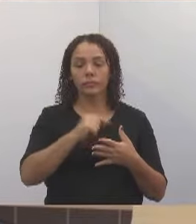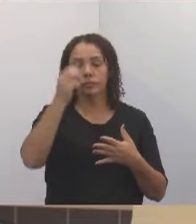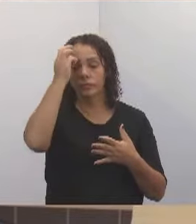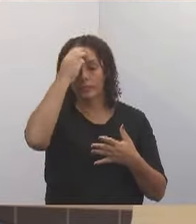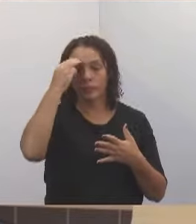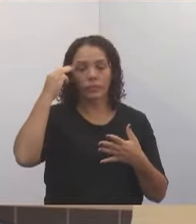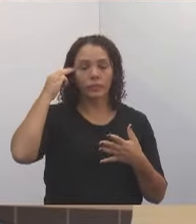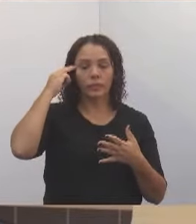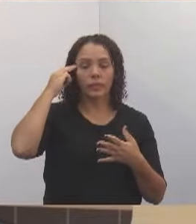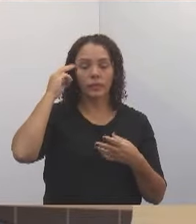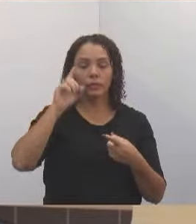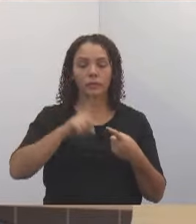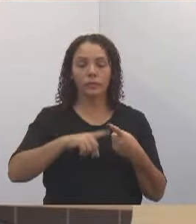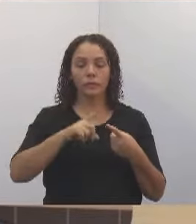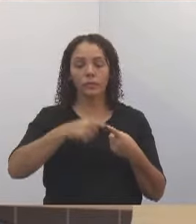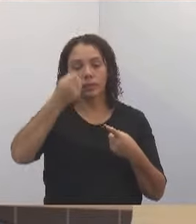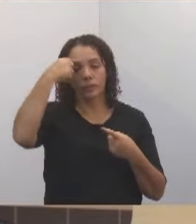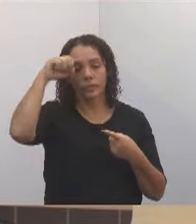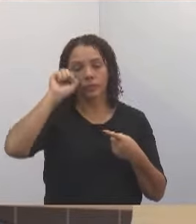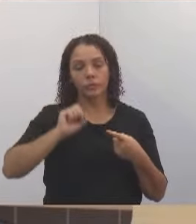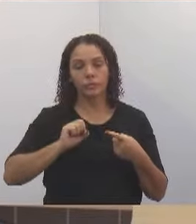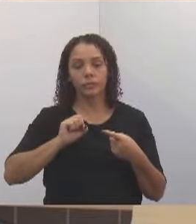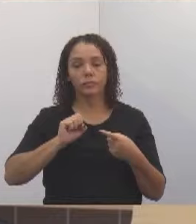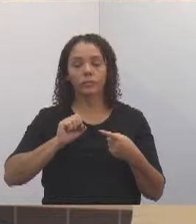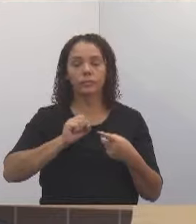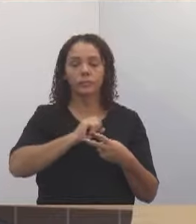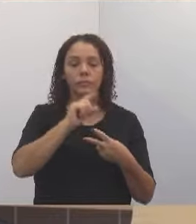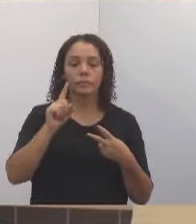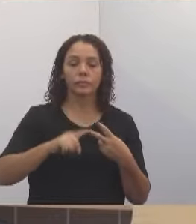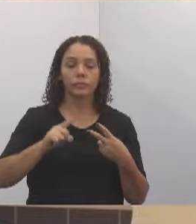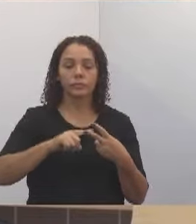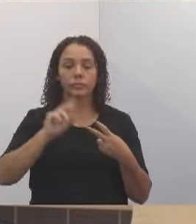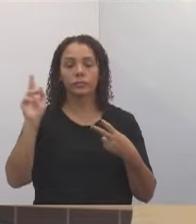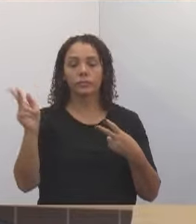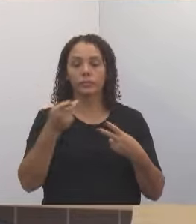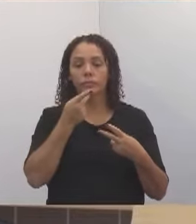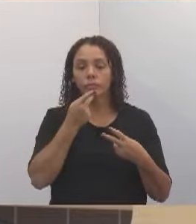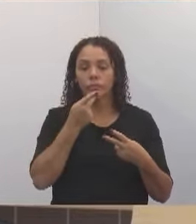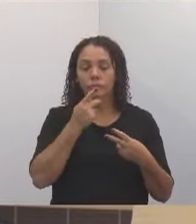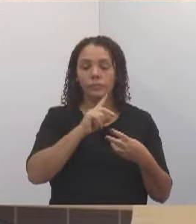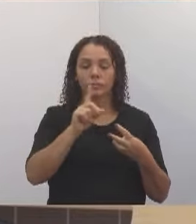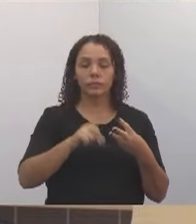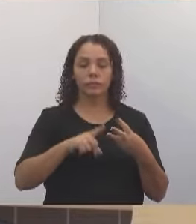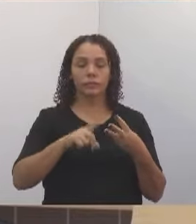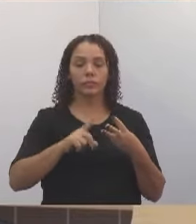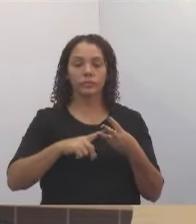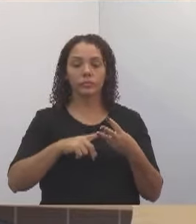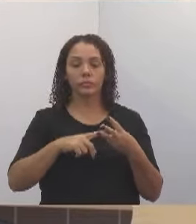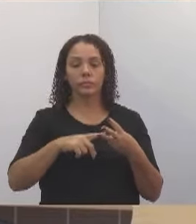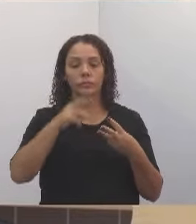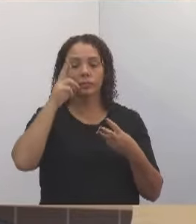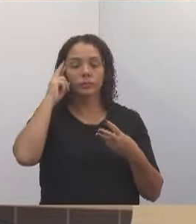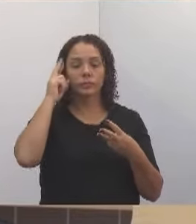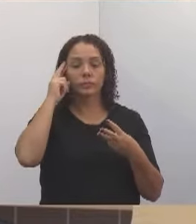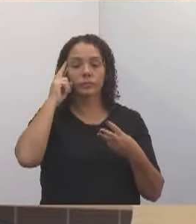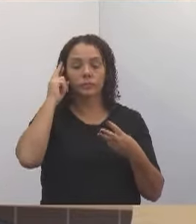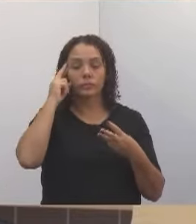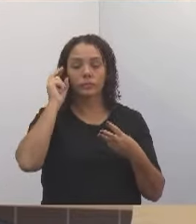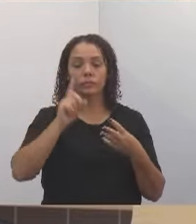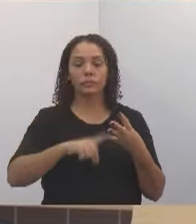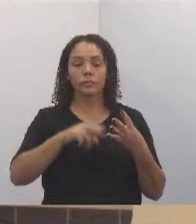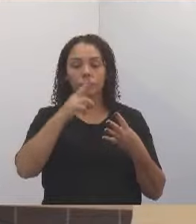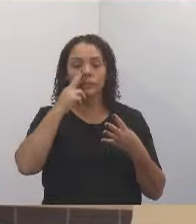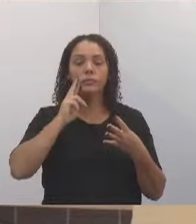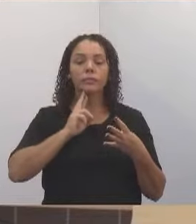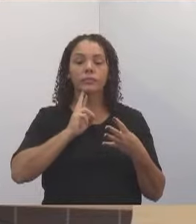Maria Amélia, a Sônia Patas da Amizade, o Hernani Barreto, o vereador Roninha, o